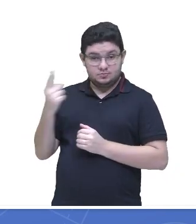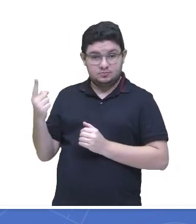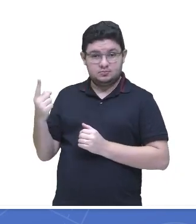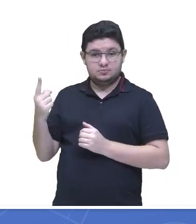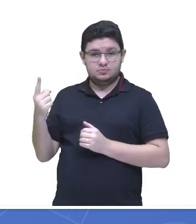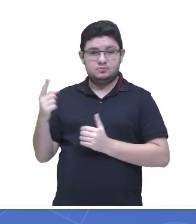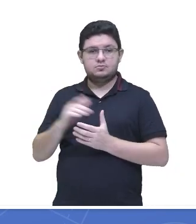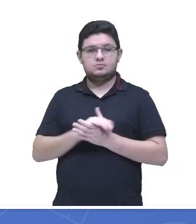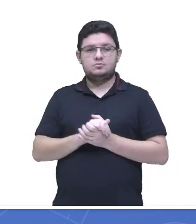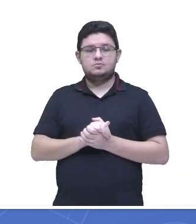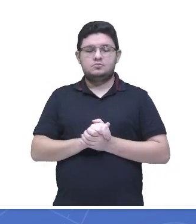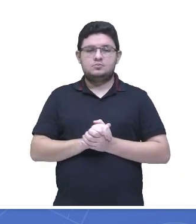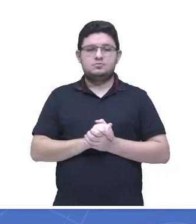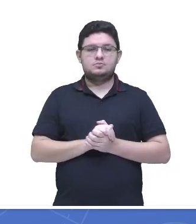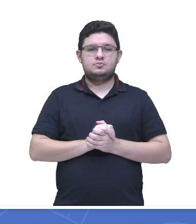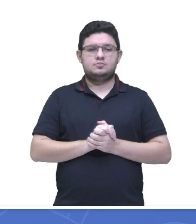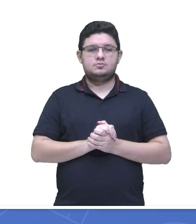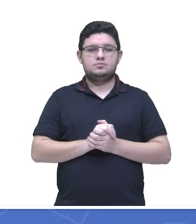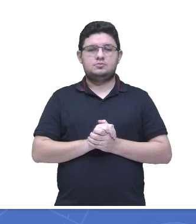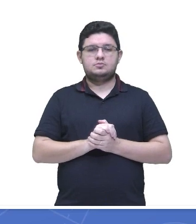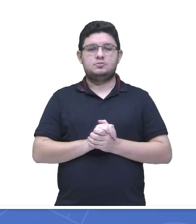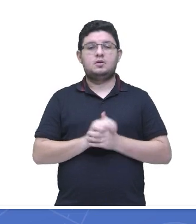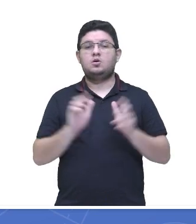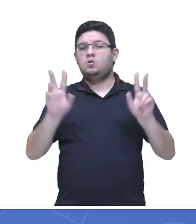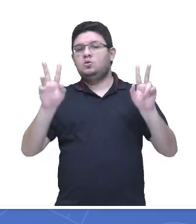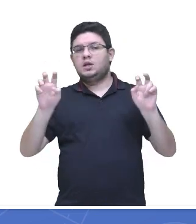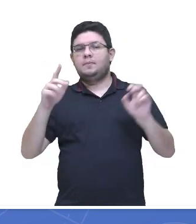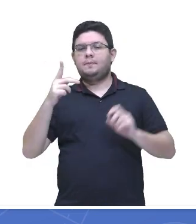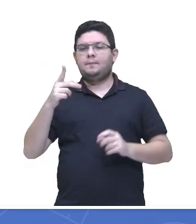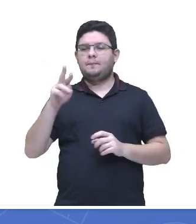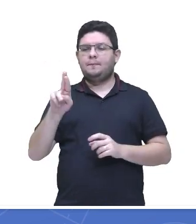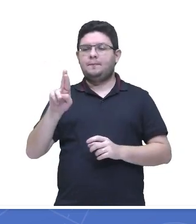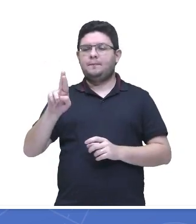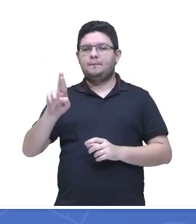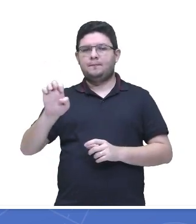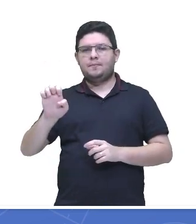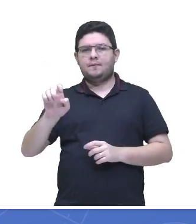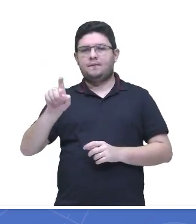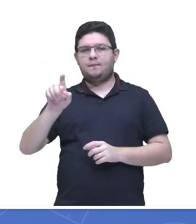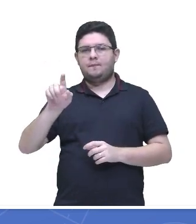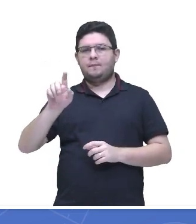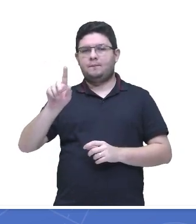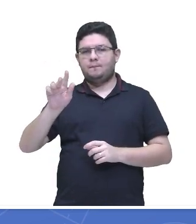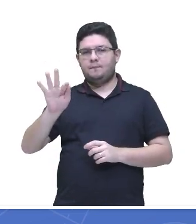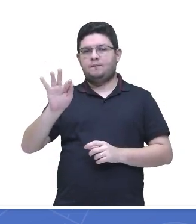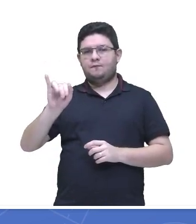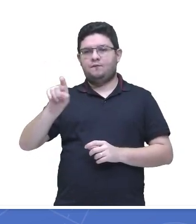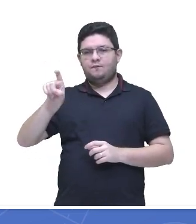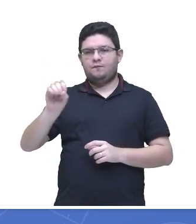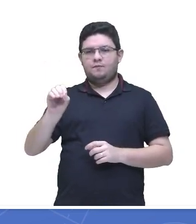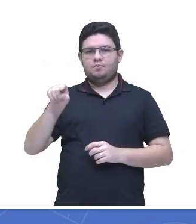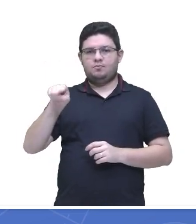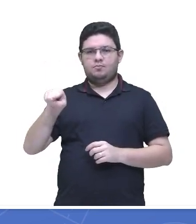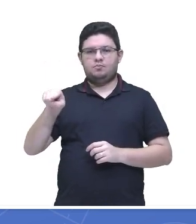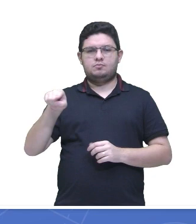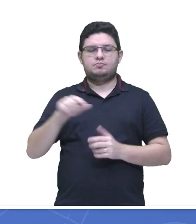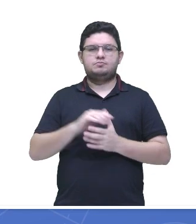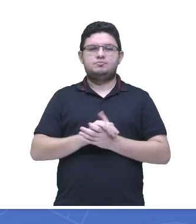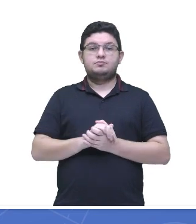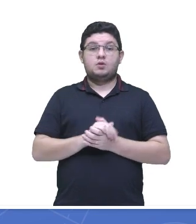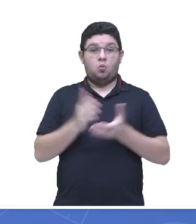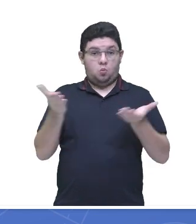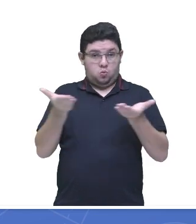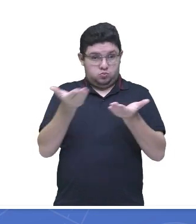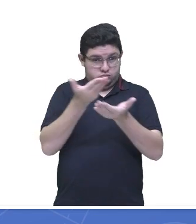formation, prefixes. Sobre prefixos é a aula de hoje. Então vamos